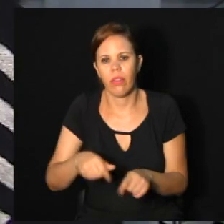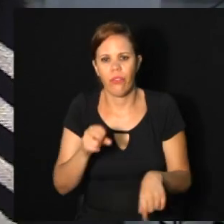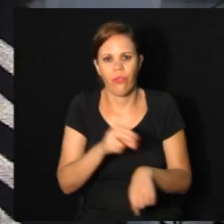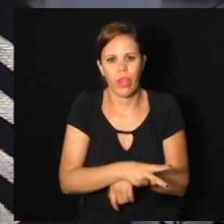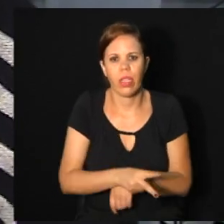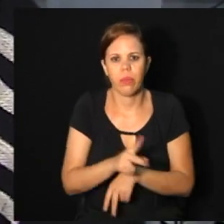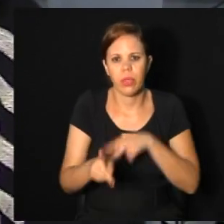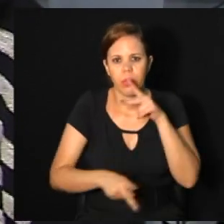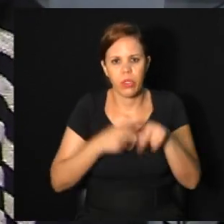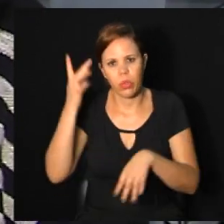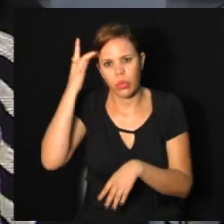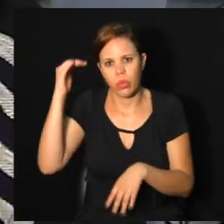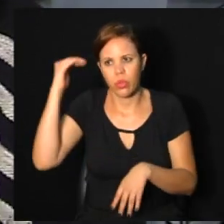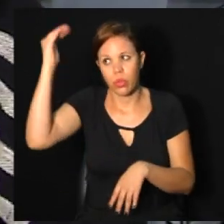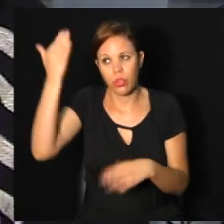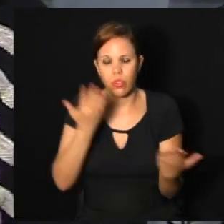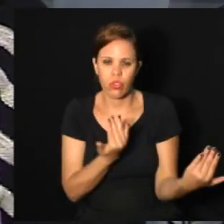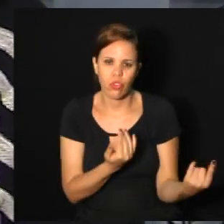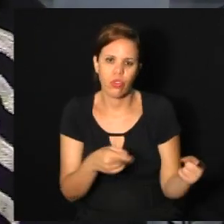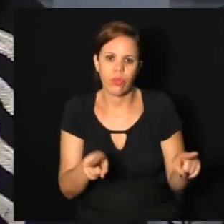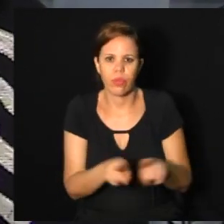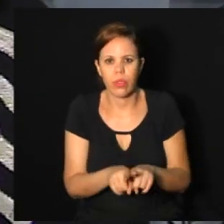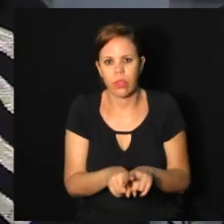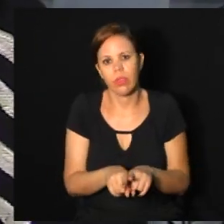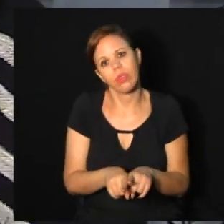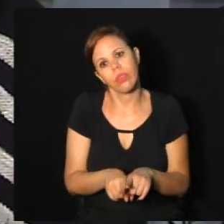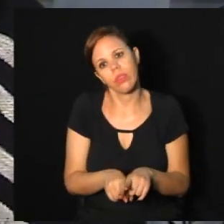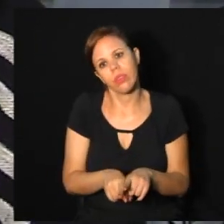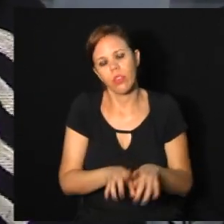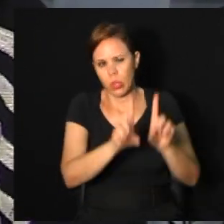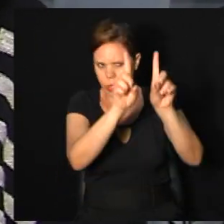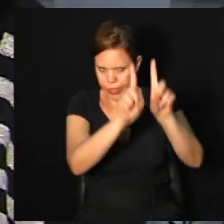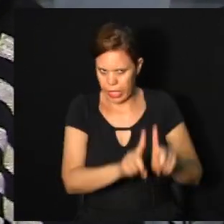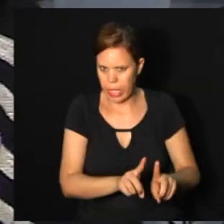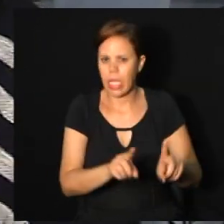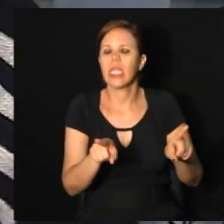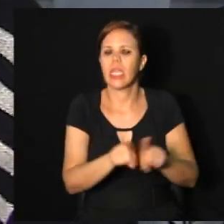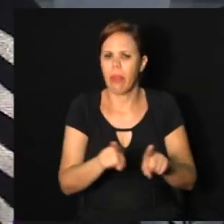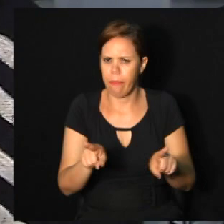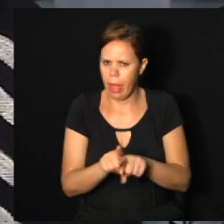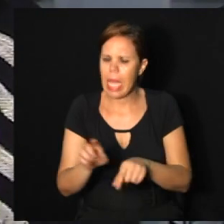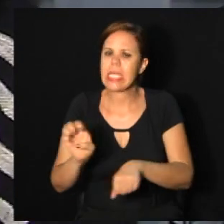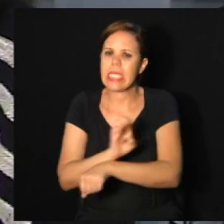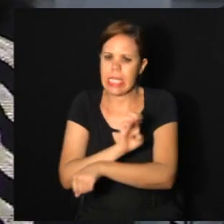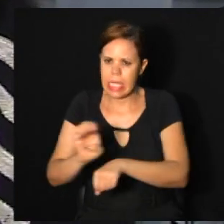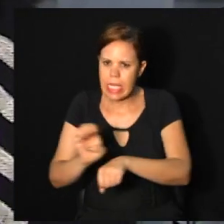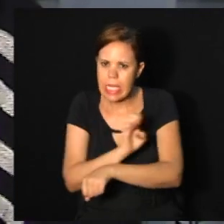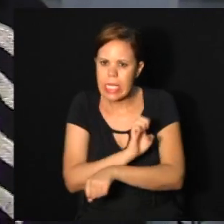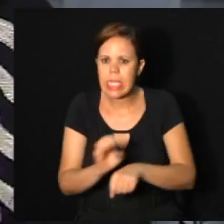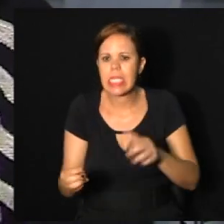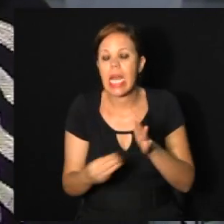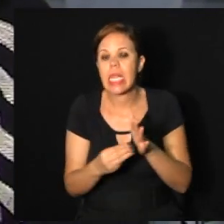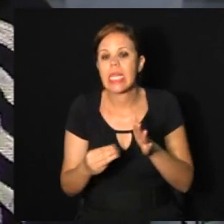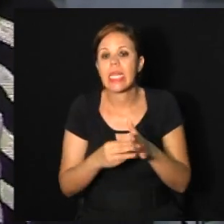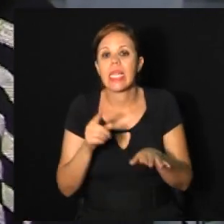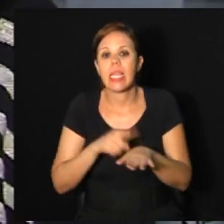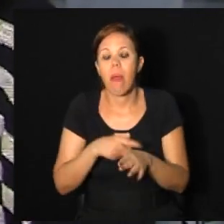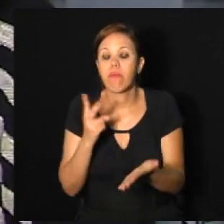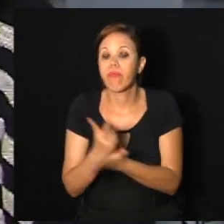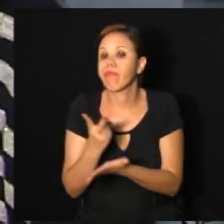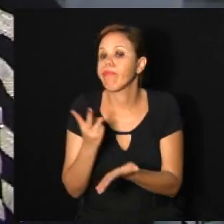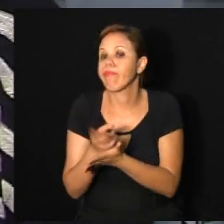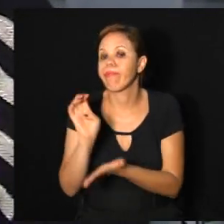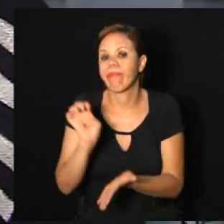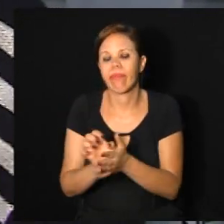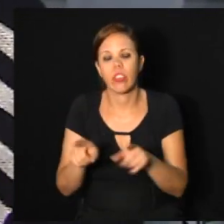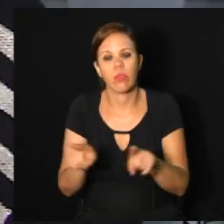para a população adulta, a população jovem, vagas para pessoas com deficiência, de estágio, estágio, temporárias, permanentes. Então, o primeiro